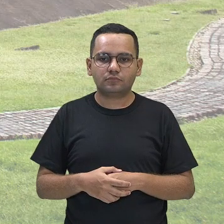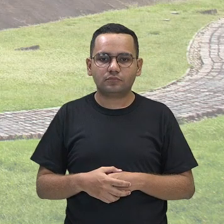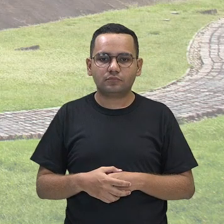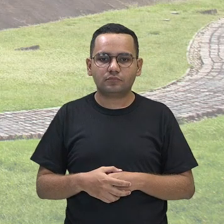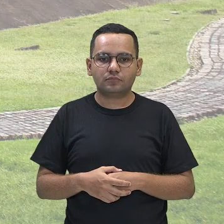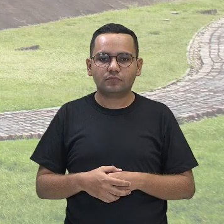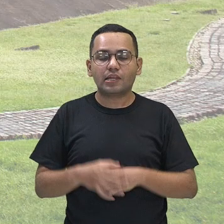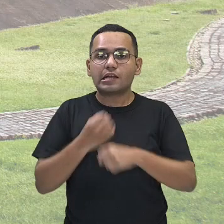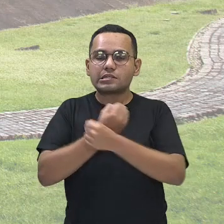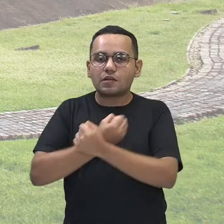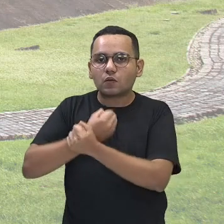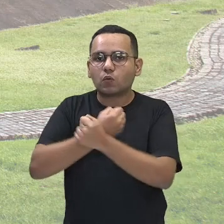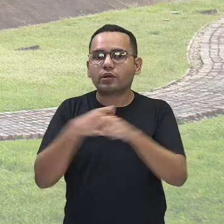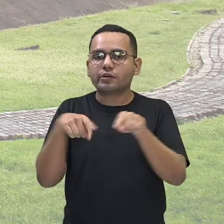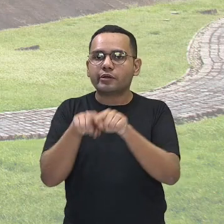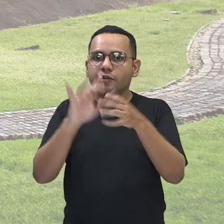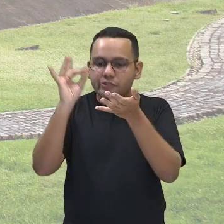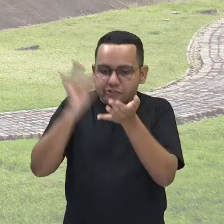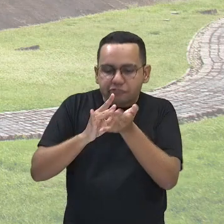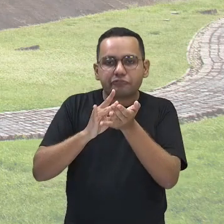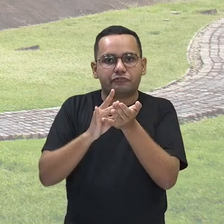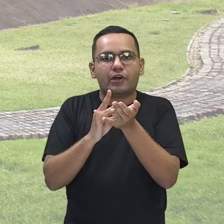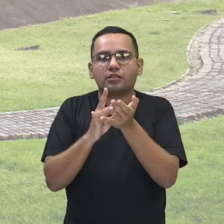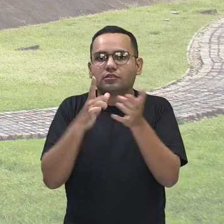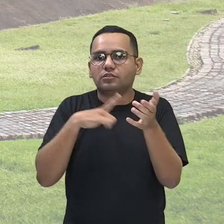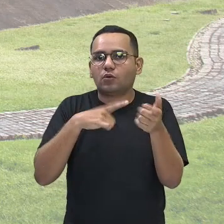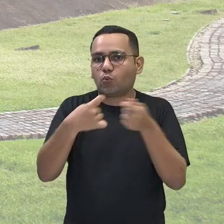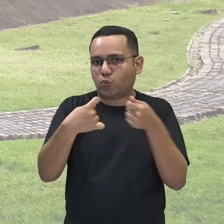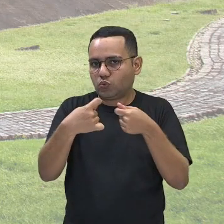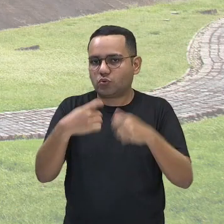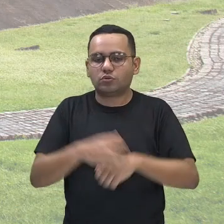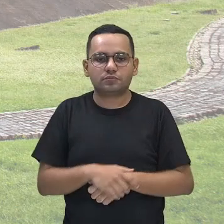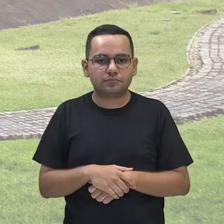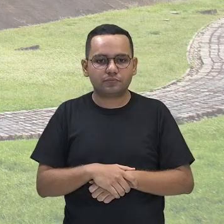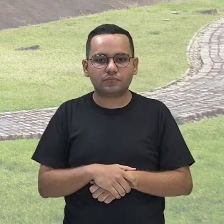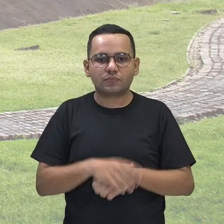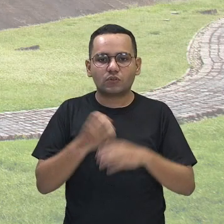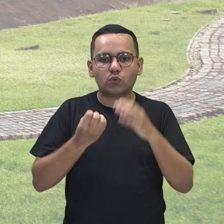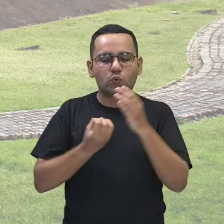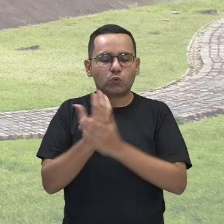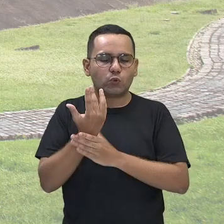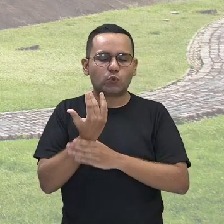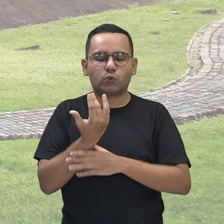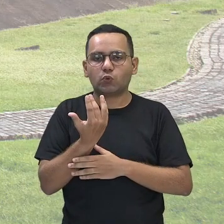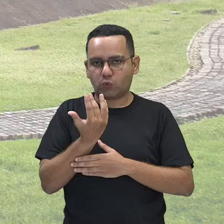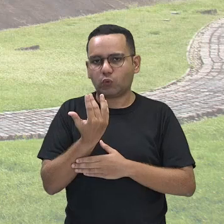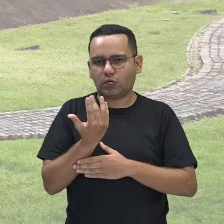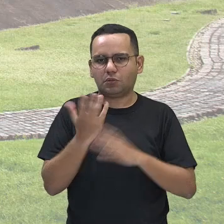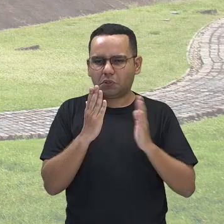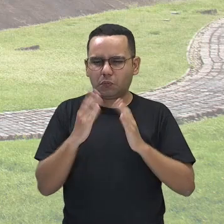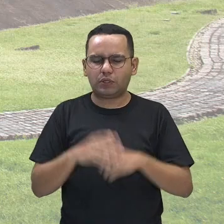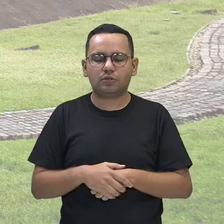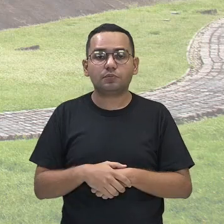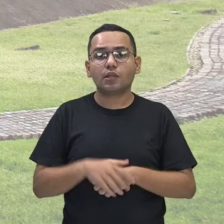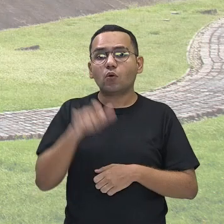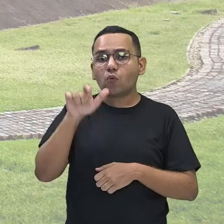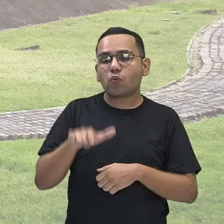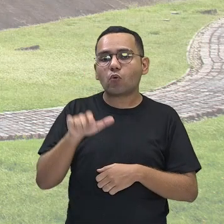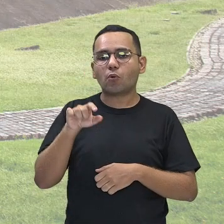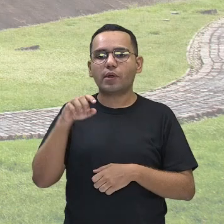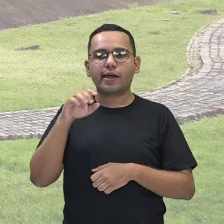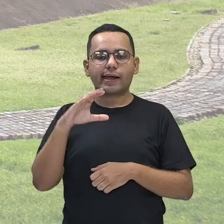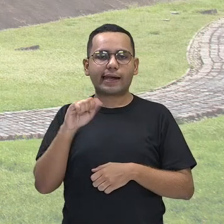a posse daquela região. Foi construído em 1616. Francisco Caldeira Castelo Branco expulsou